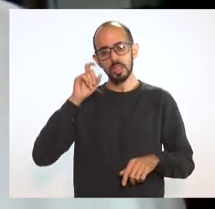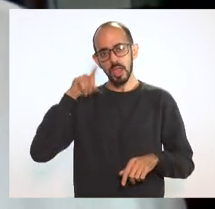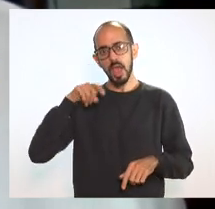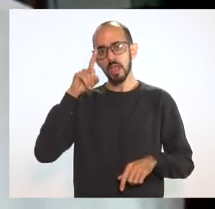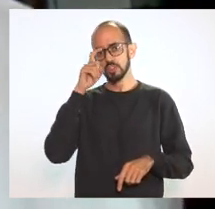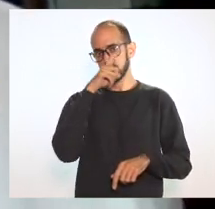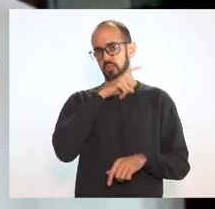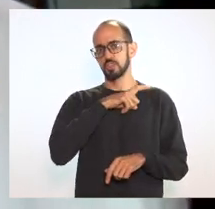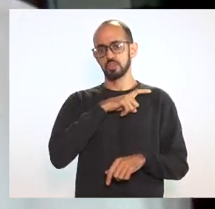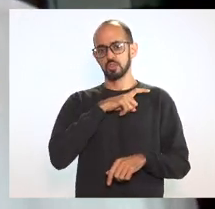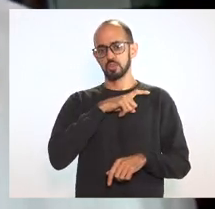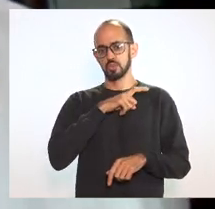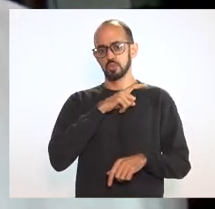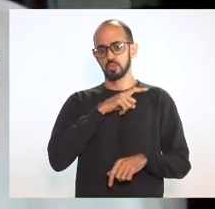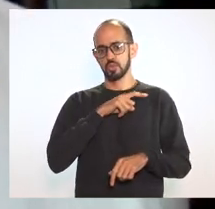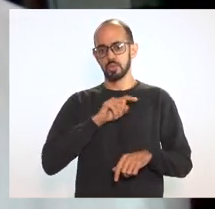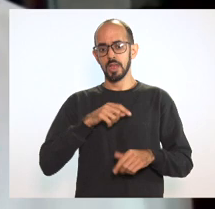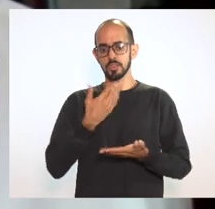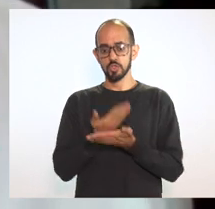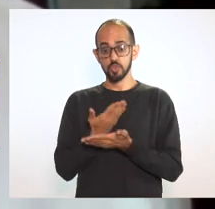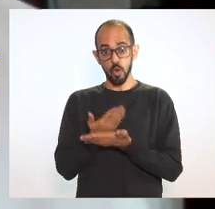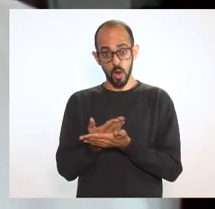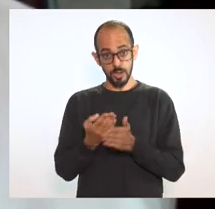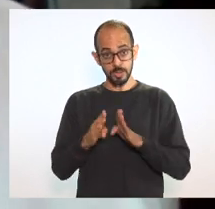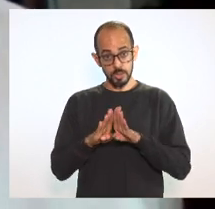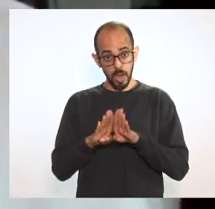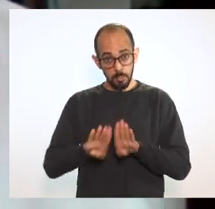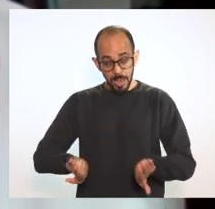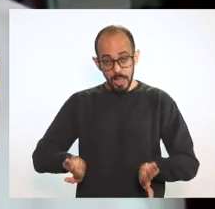as escolas sejam abertas, mas com segurança